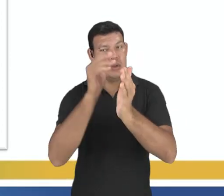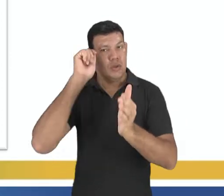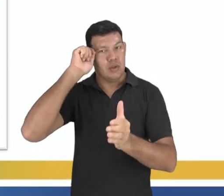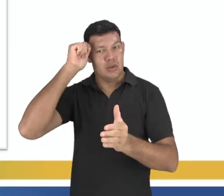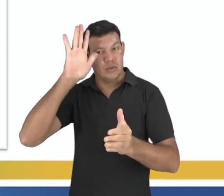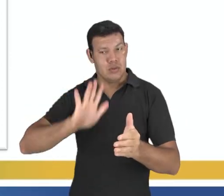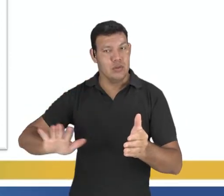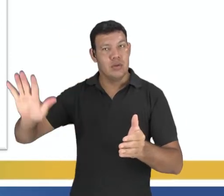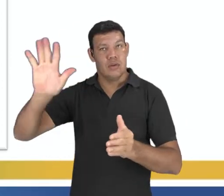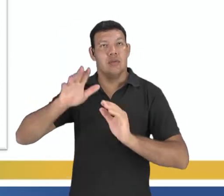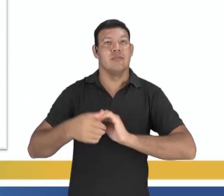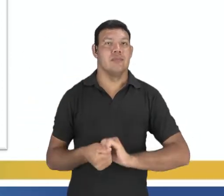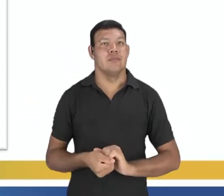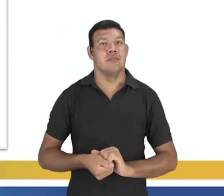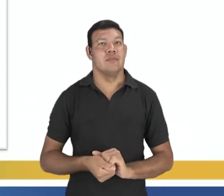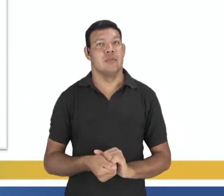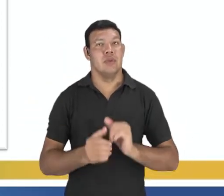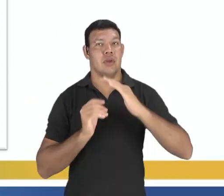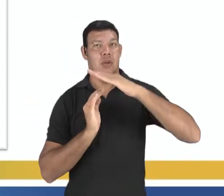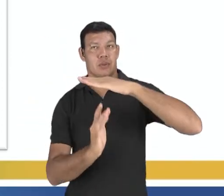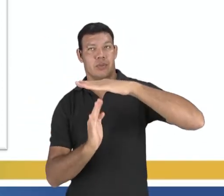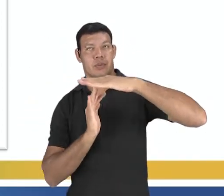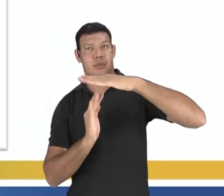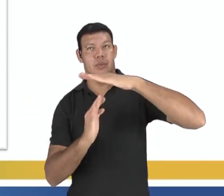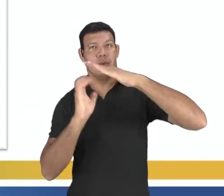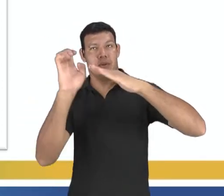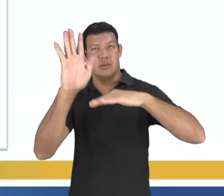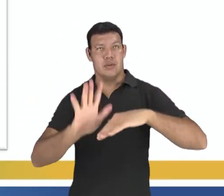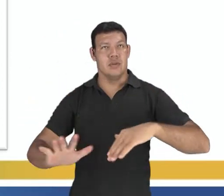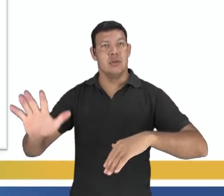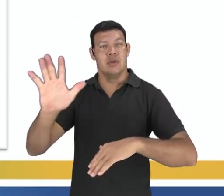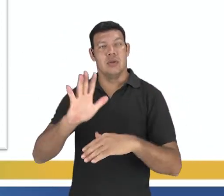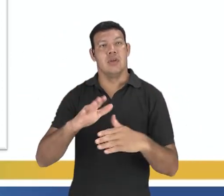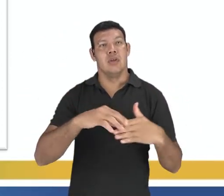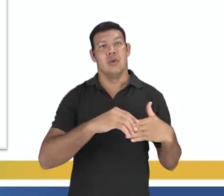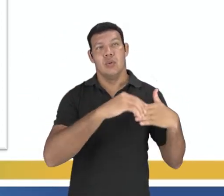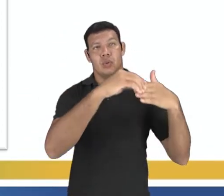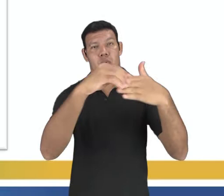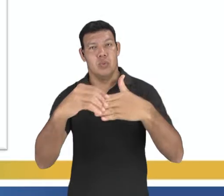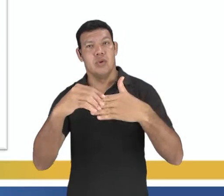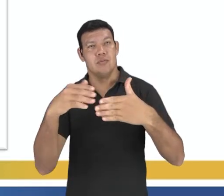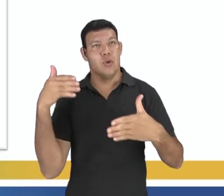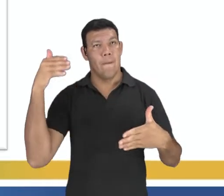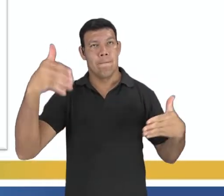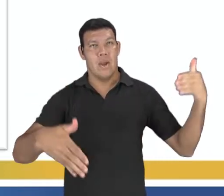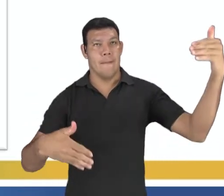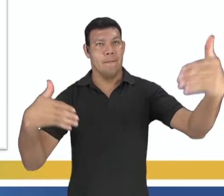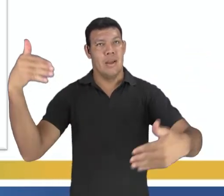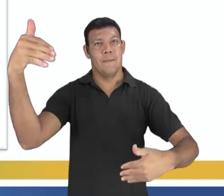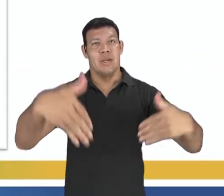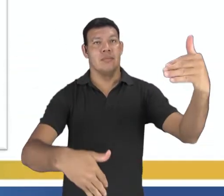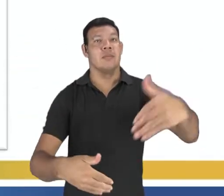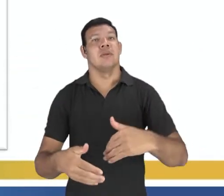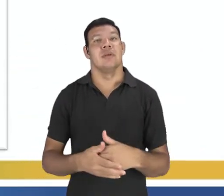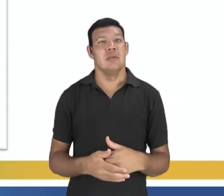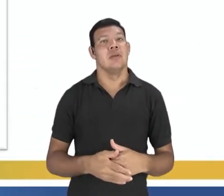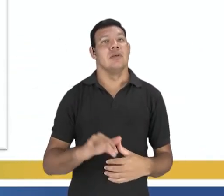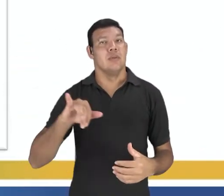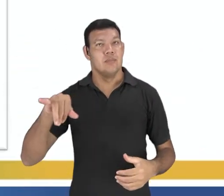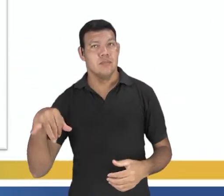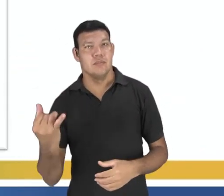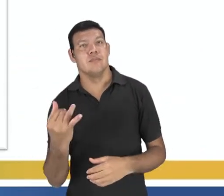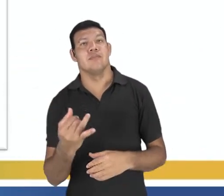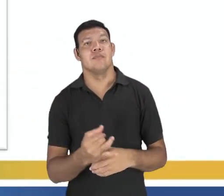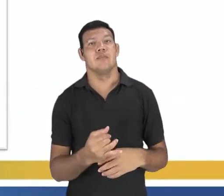Brasil em busca de novas oportunidades nas lavouras cafeeiras, seguidos por imigrantes asiáticos no início do